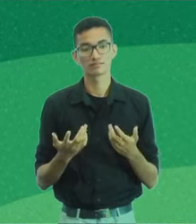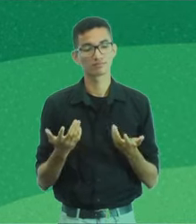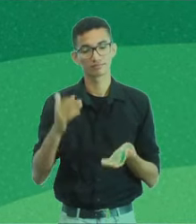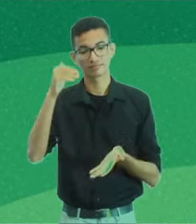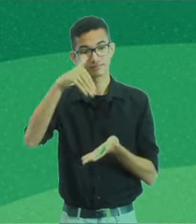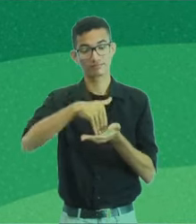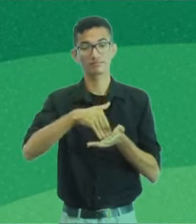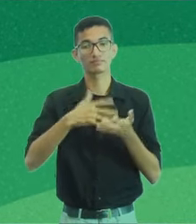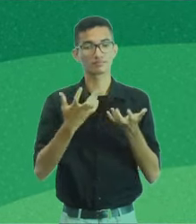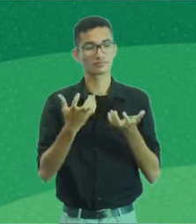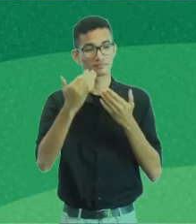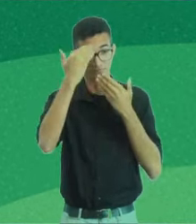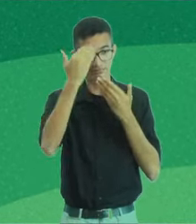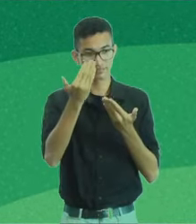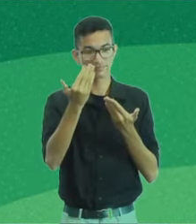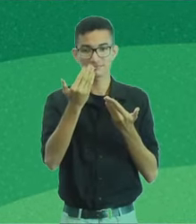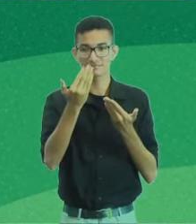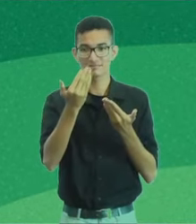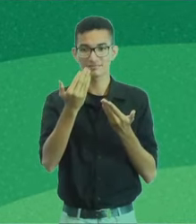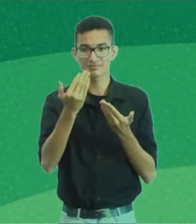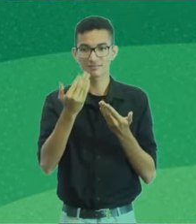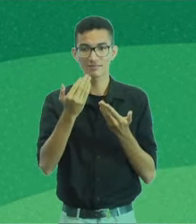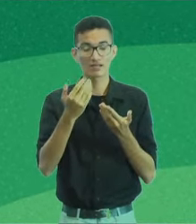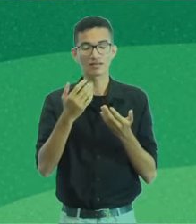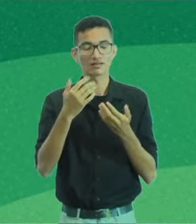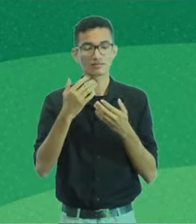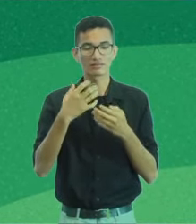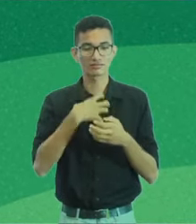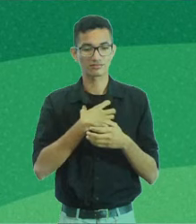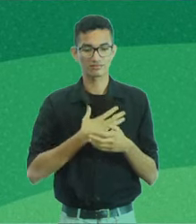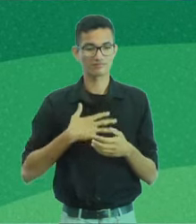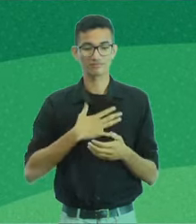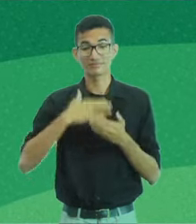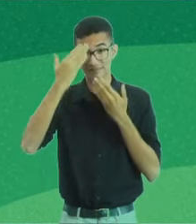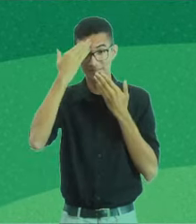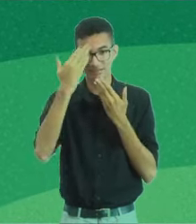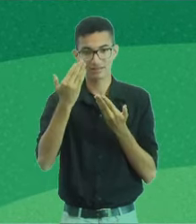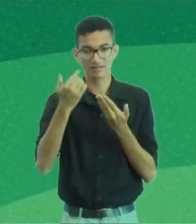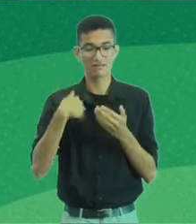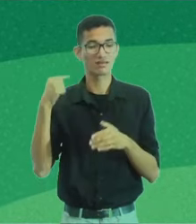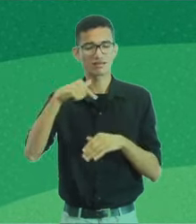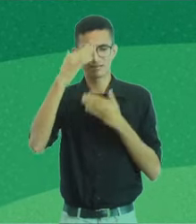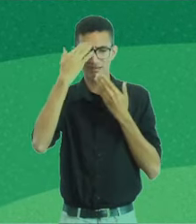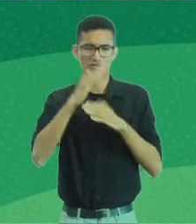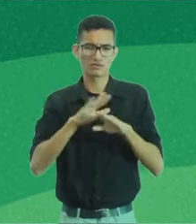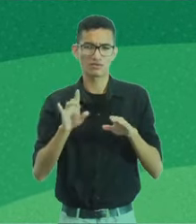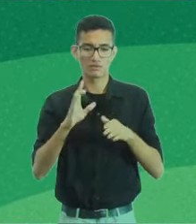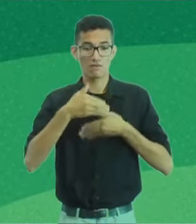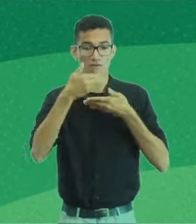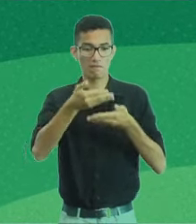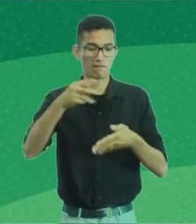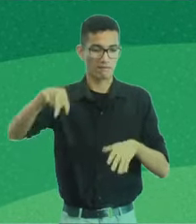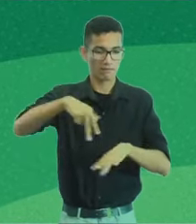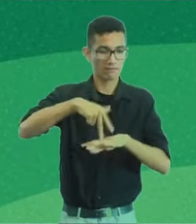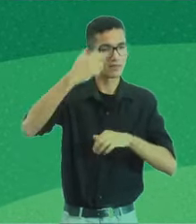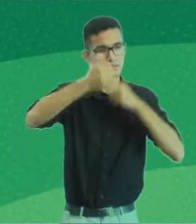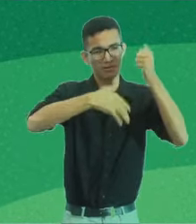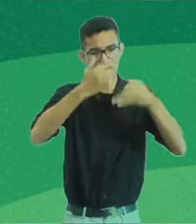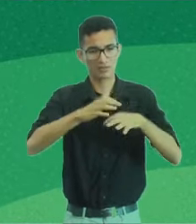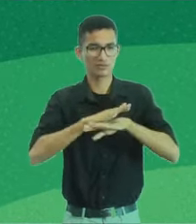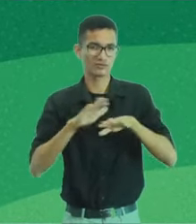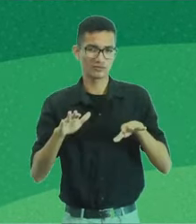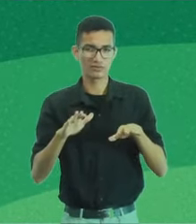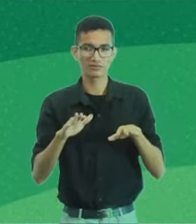que eu queria dizer que eu sou grato Sabe aquela coisa de novo eu vim aqui para agradecer não para agradecer pelo convite para falar aqui para vocês hoje